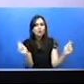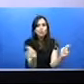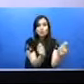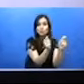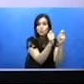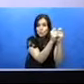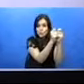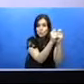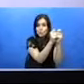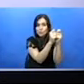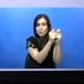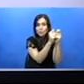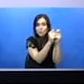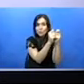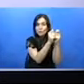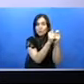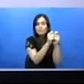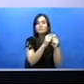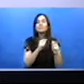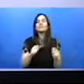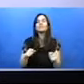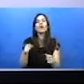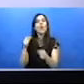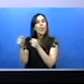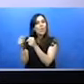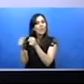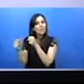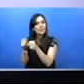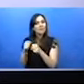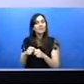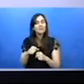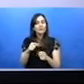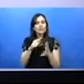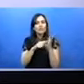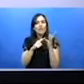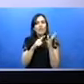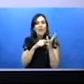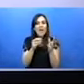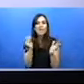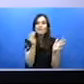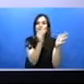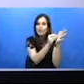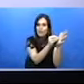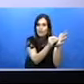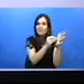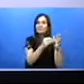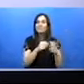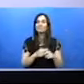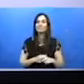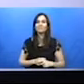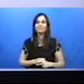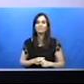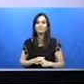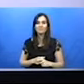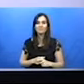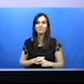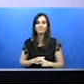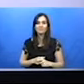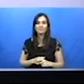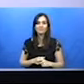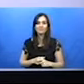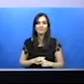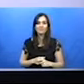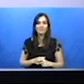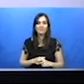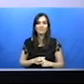a escrita sem as vogais novamente, para vocês fazer o pareamento da escrita. Já temos